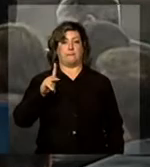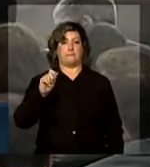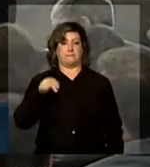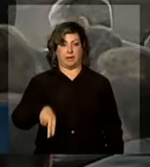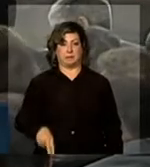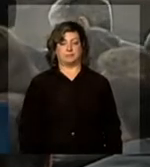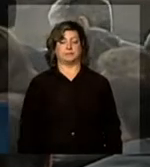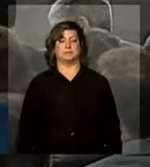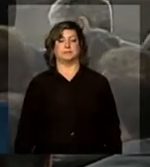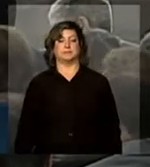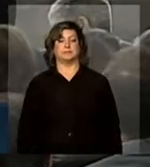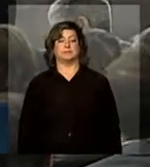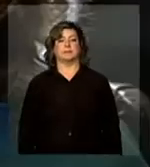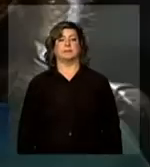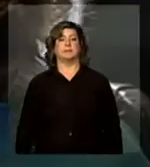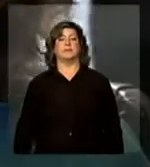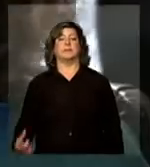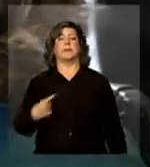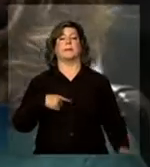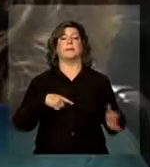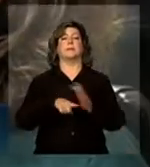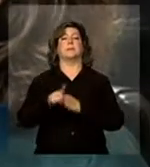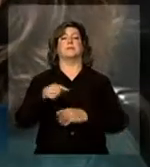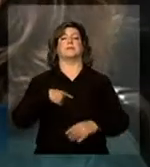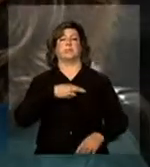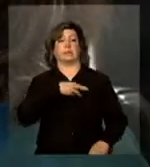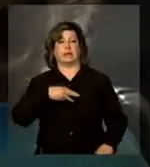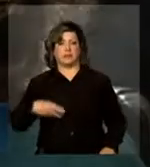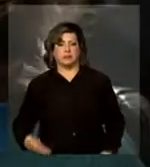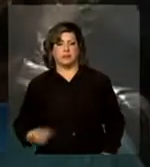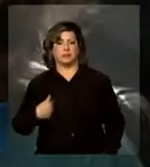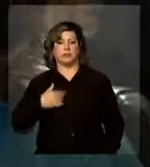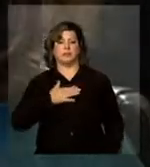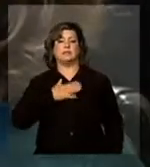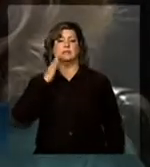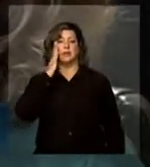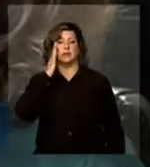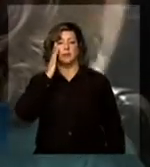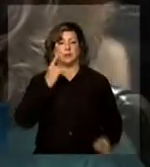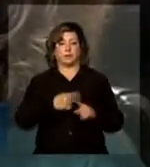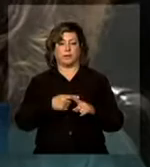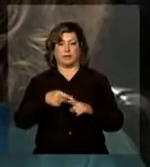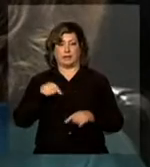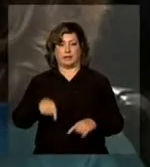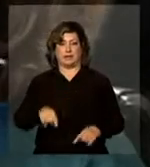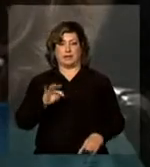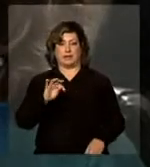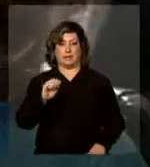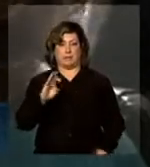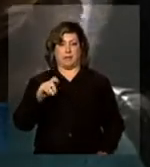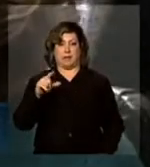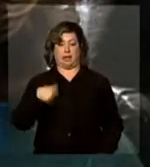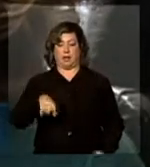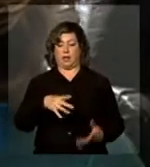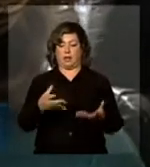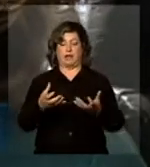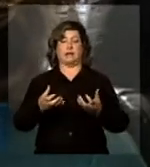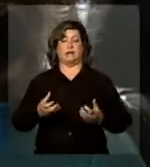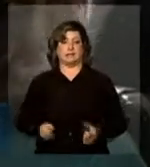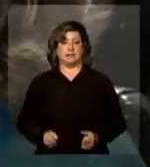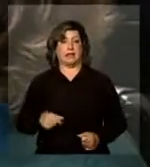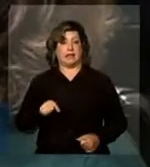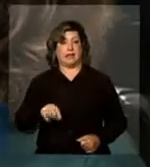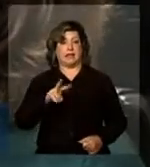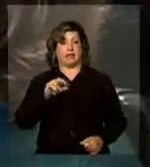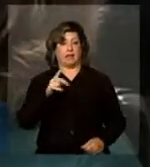Ministros, eu gostaria de saber sobre concessões, dividendos e royalties, porque aqui na tabela que a gente recebeu, o